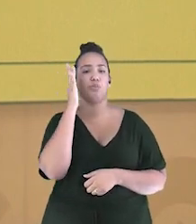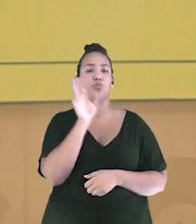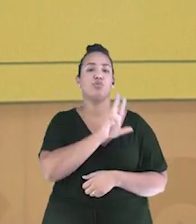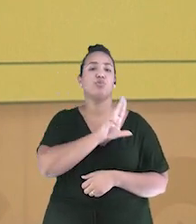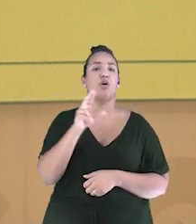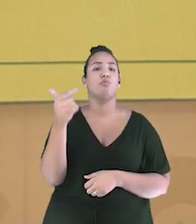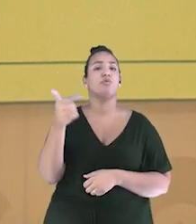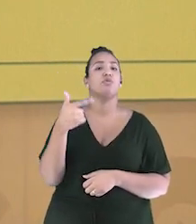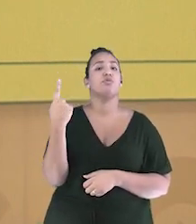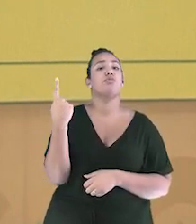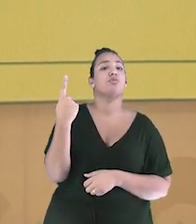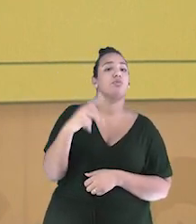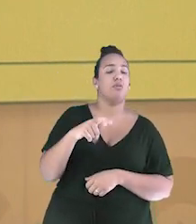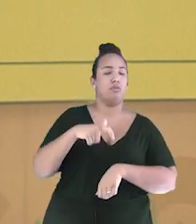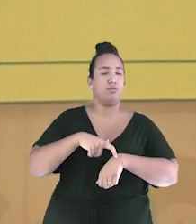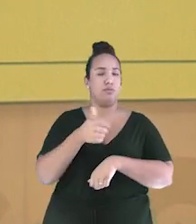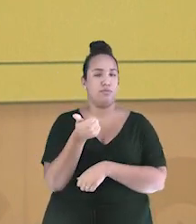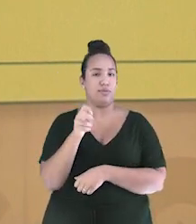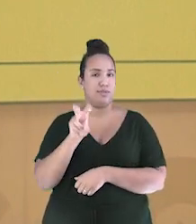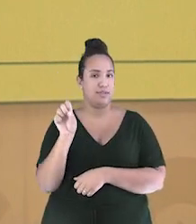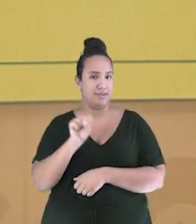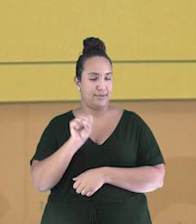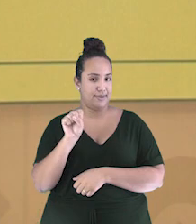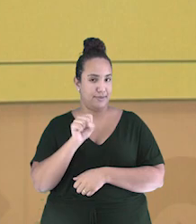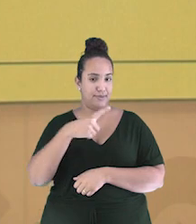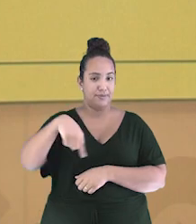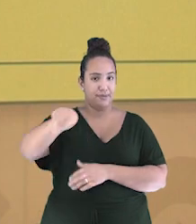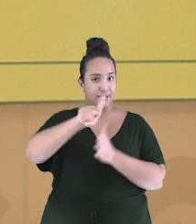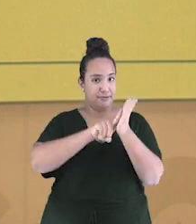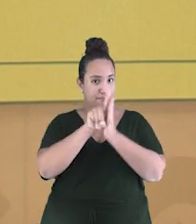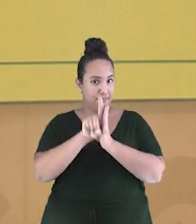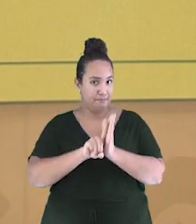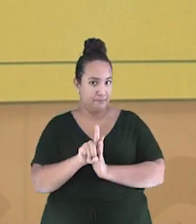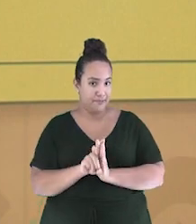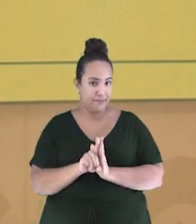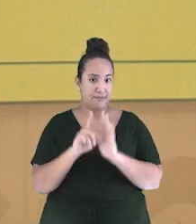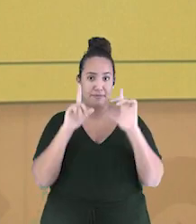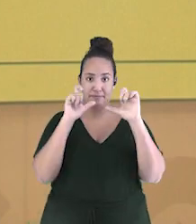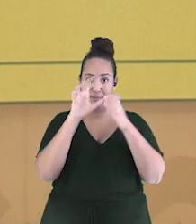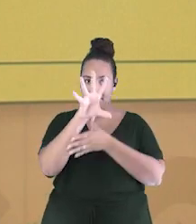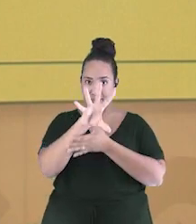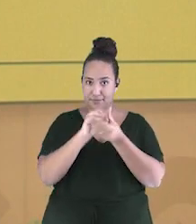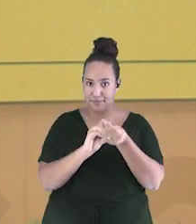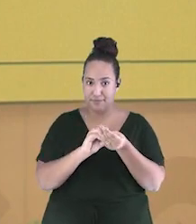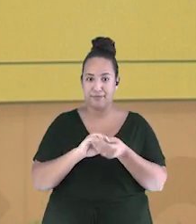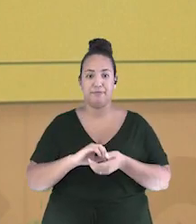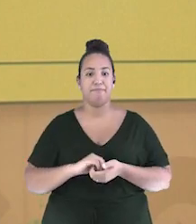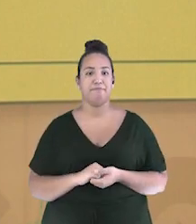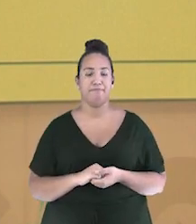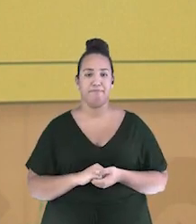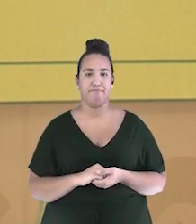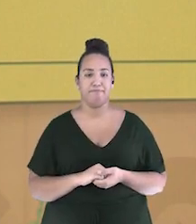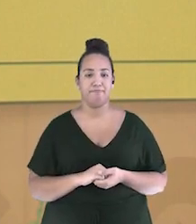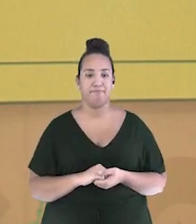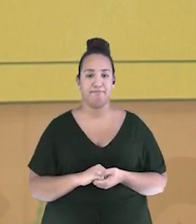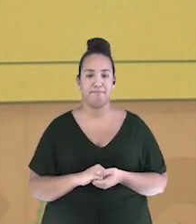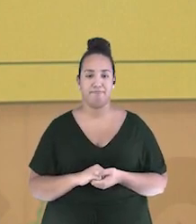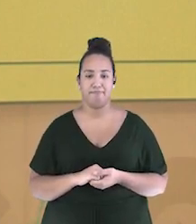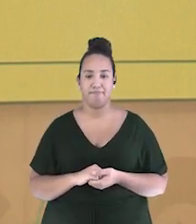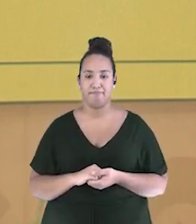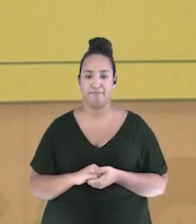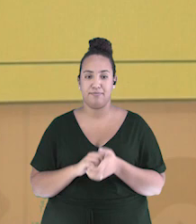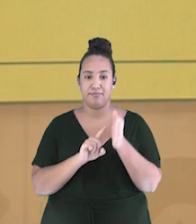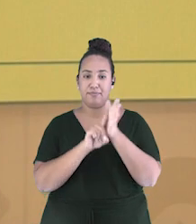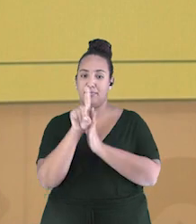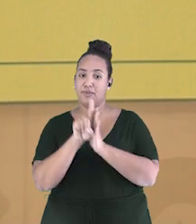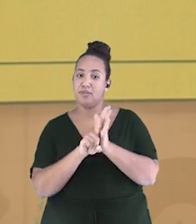suas origens? Vou propor um tempo de 15 segundos para que possa copiar ou tirar foto da atividade.